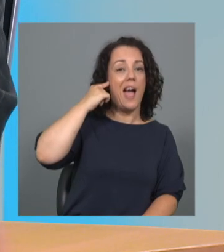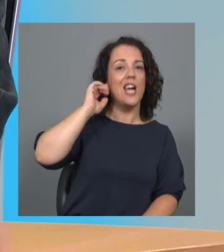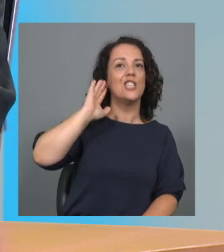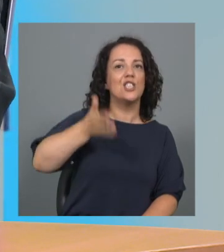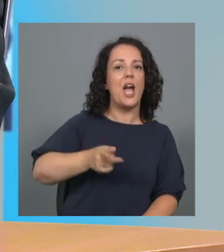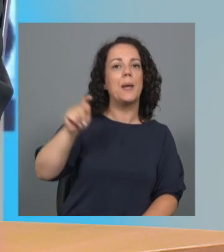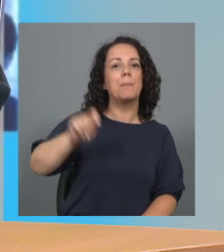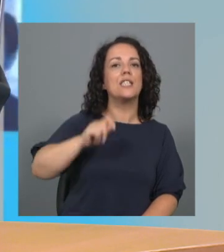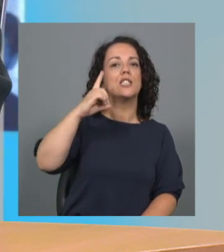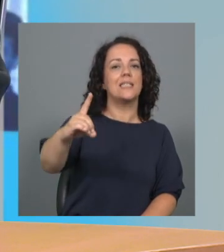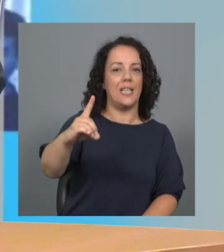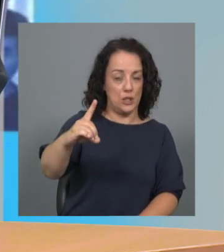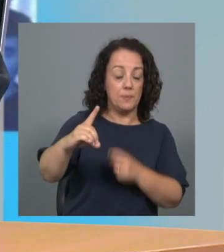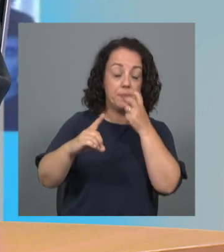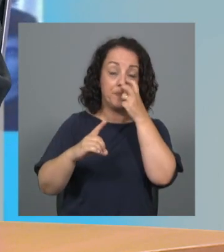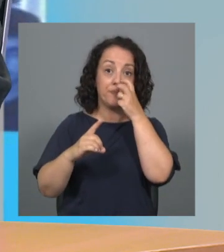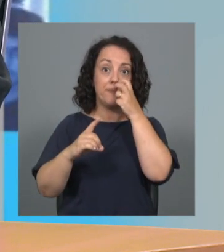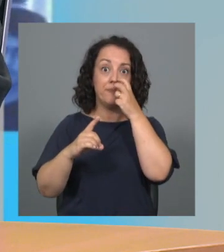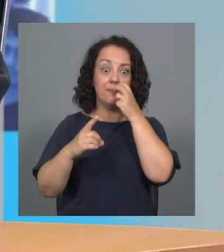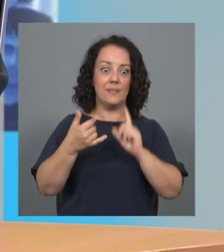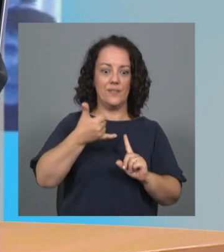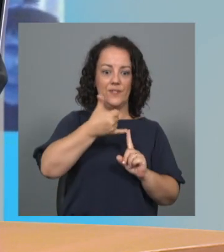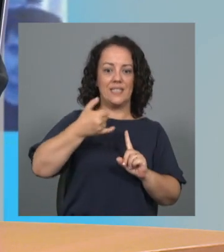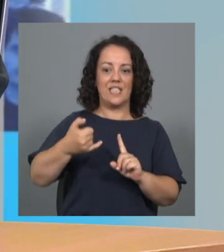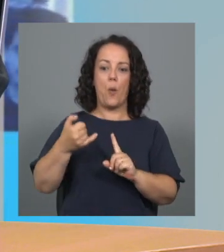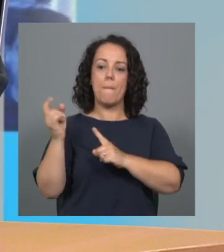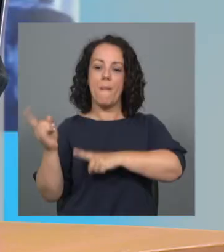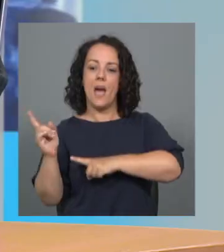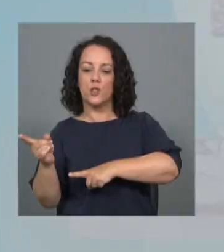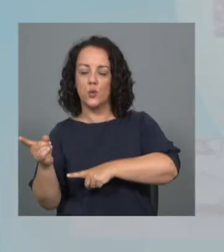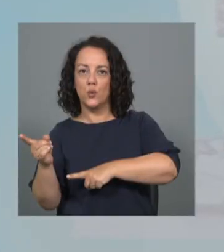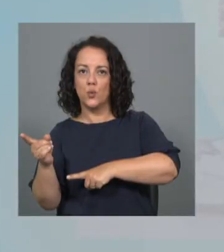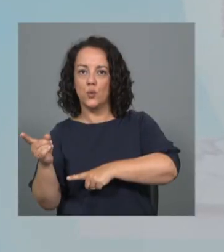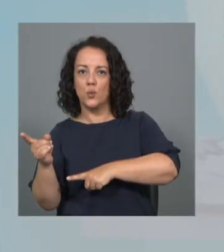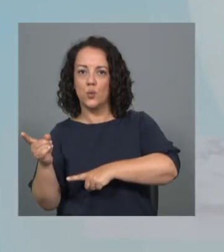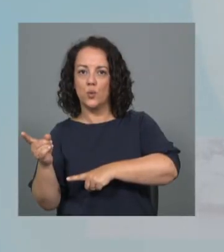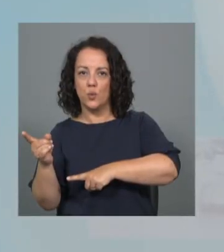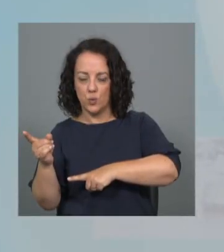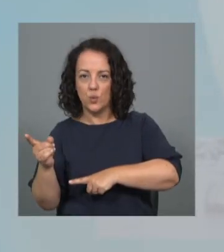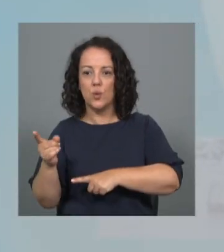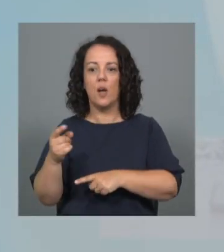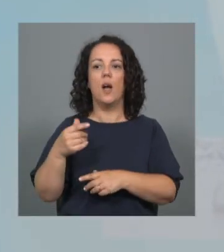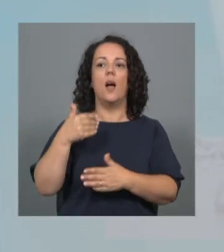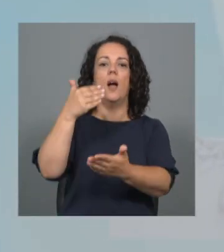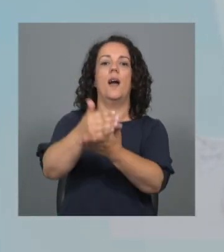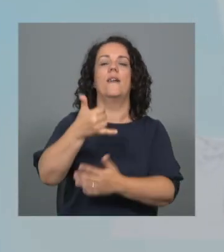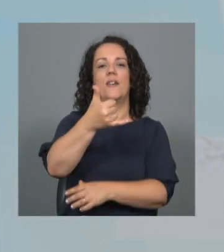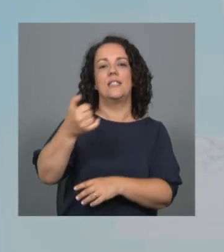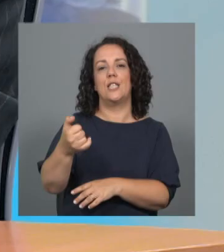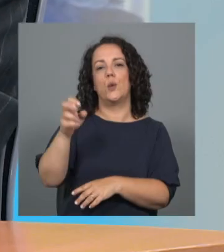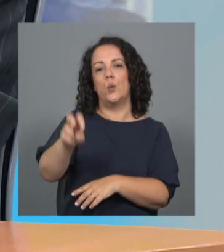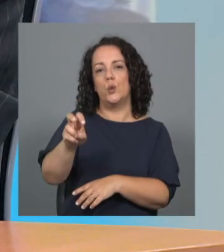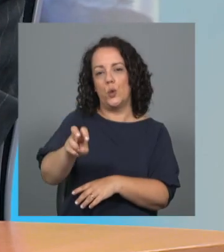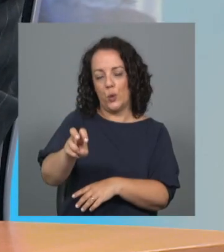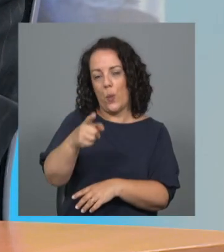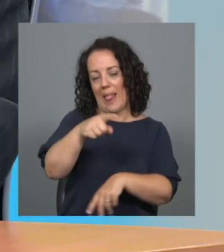sexto mês, não é? Portanto, 25 de março a 25 de junho era